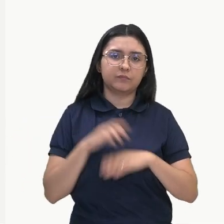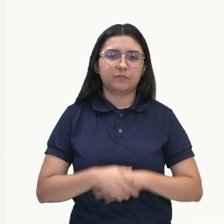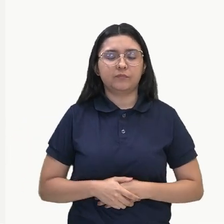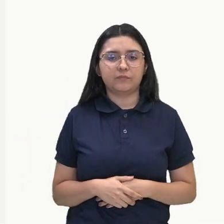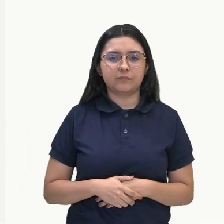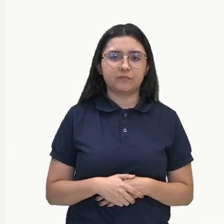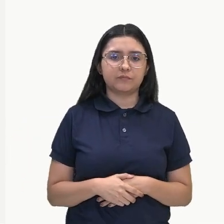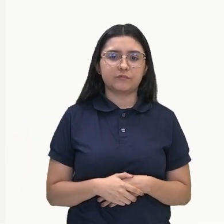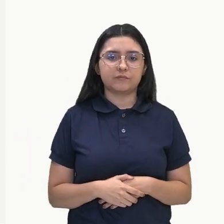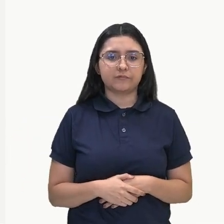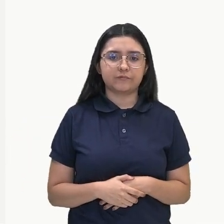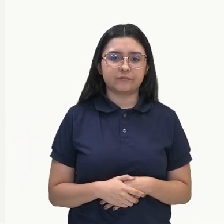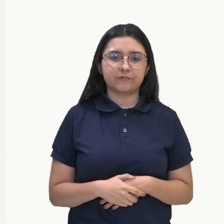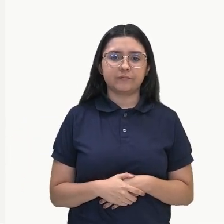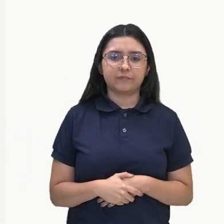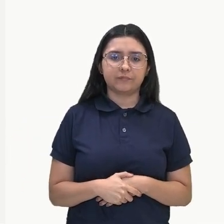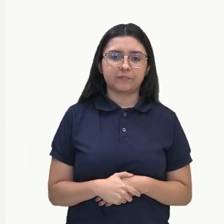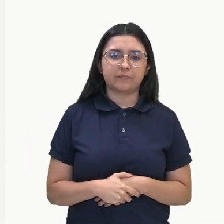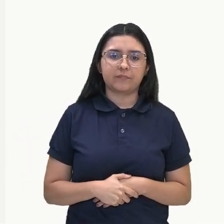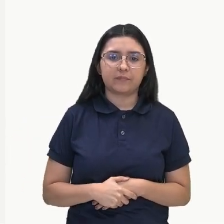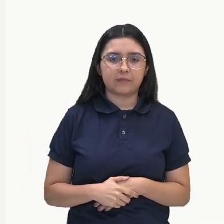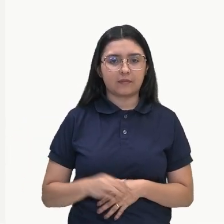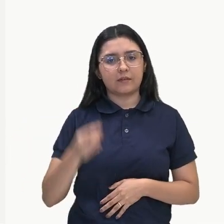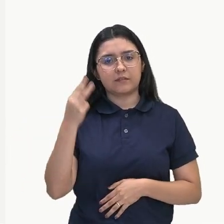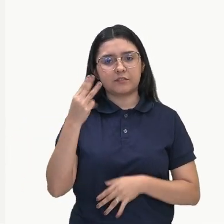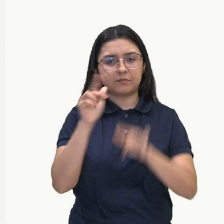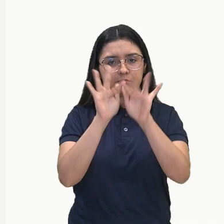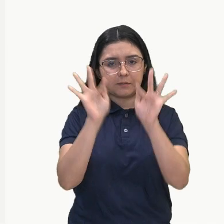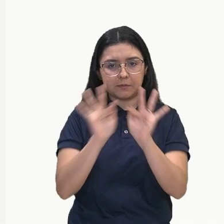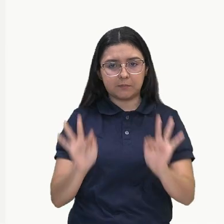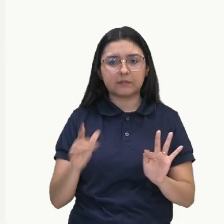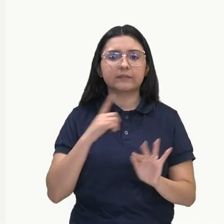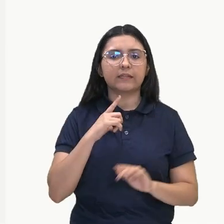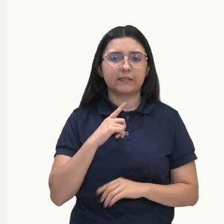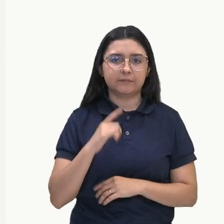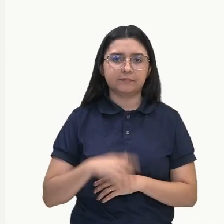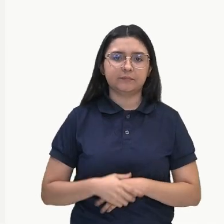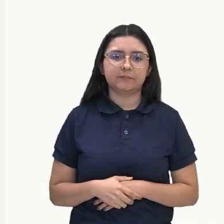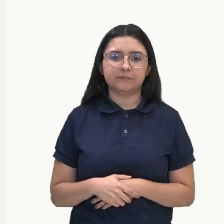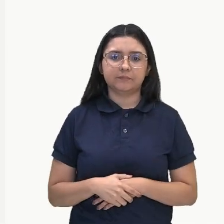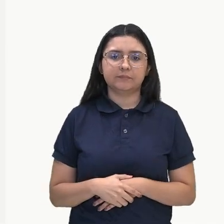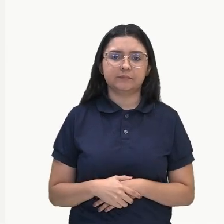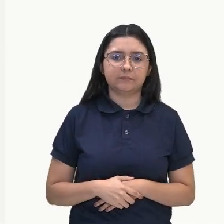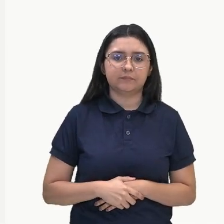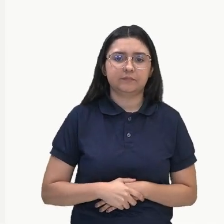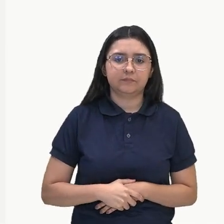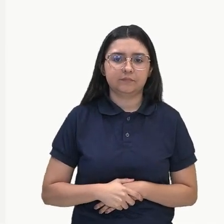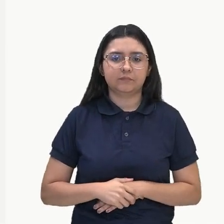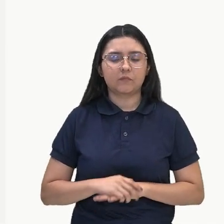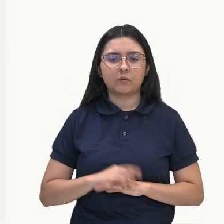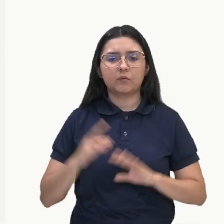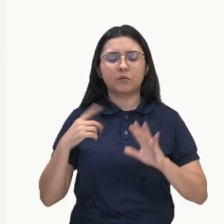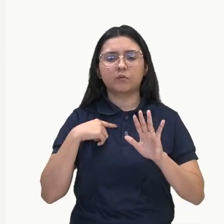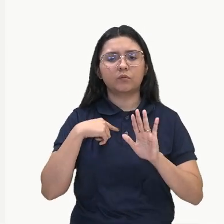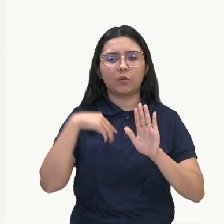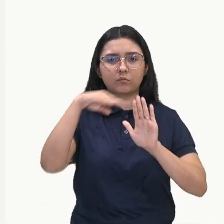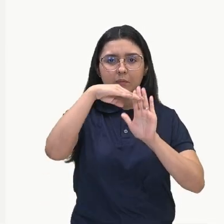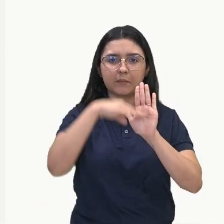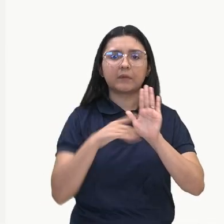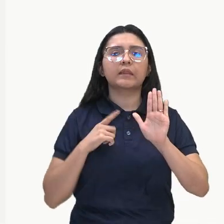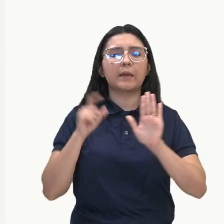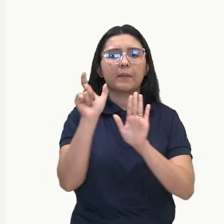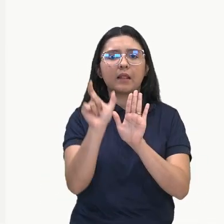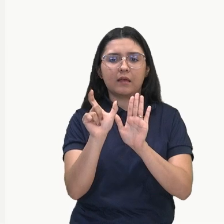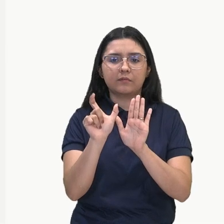ó. Nas 3 primeiras linhas aparece, aliás, nas 3 não, ó. Todas as linhas